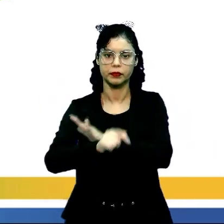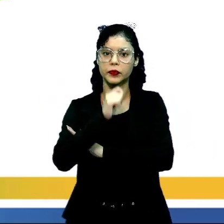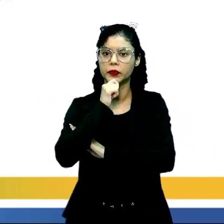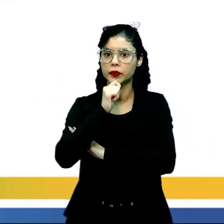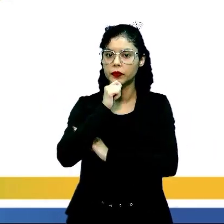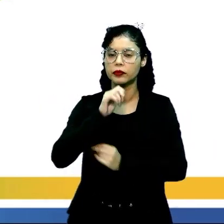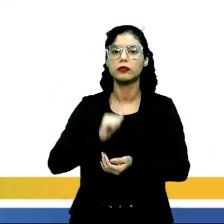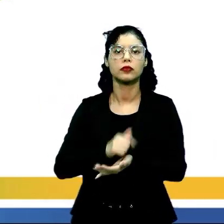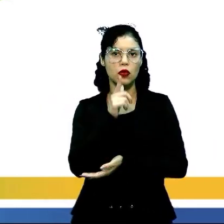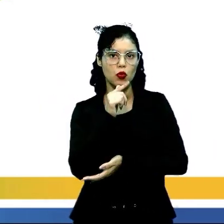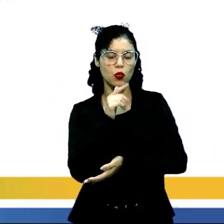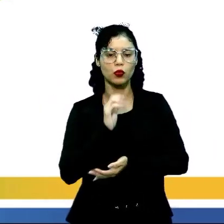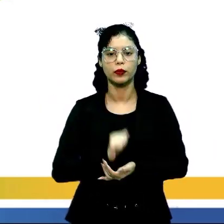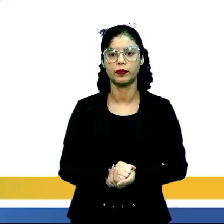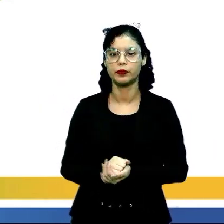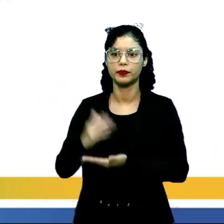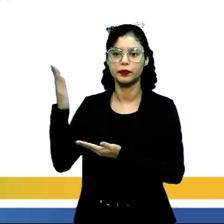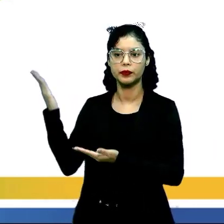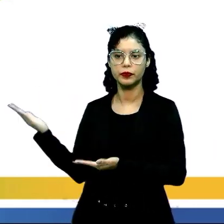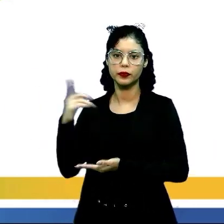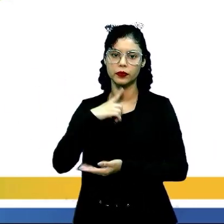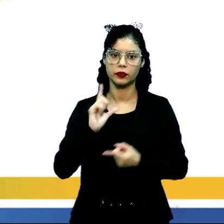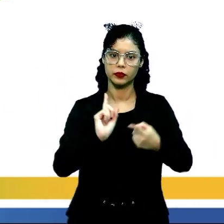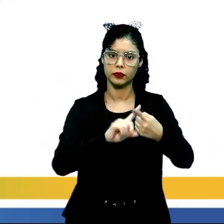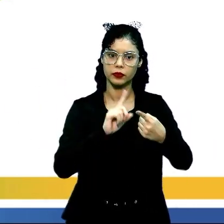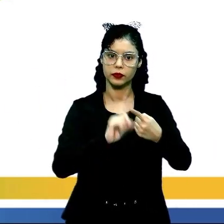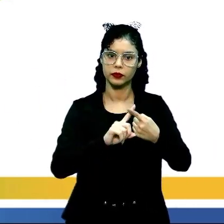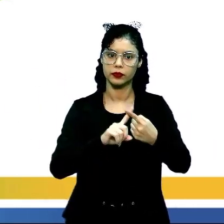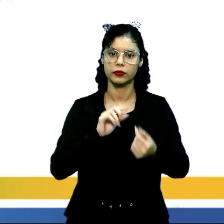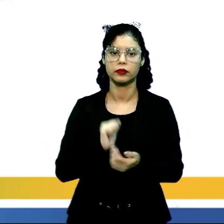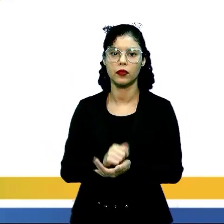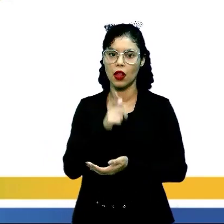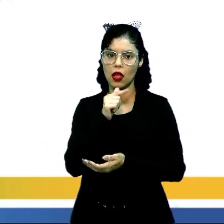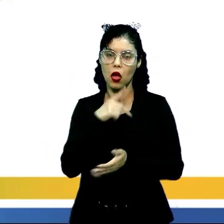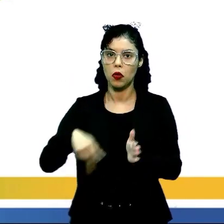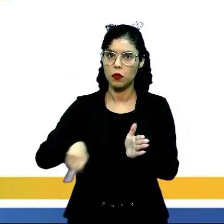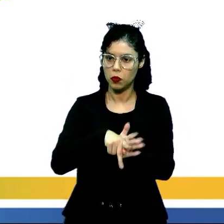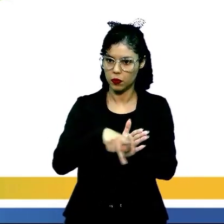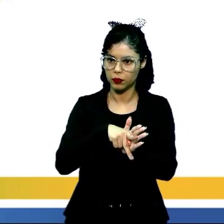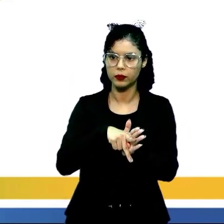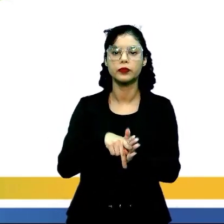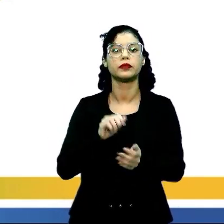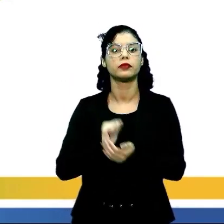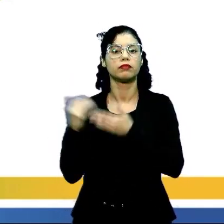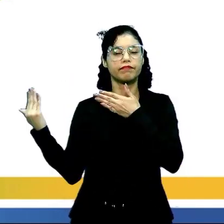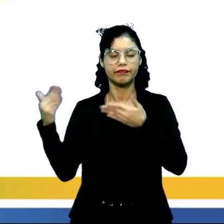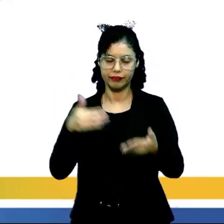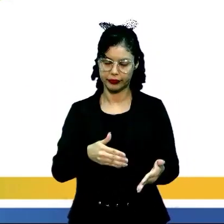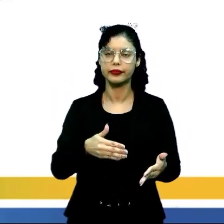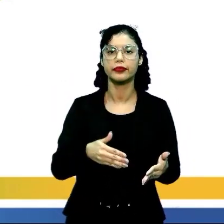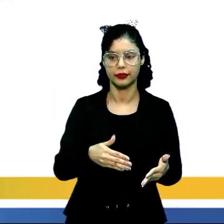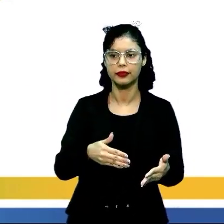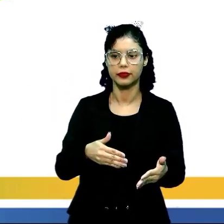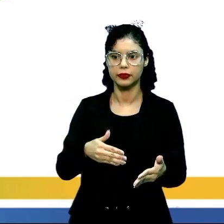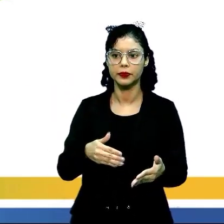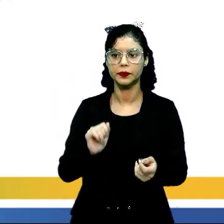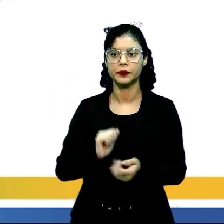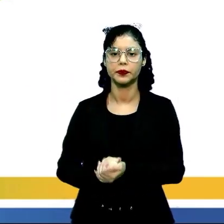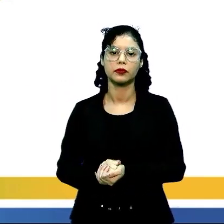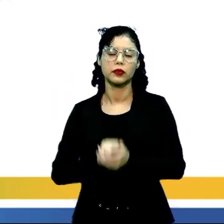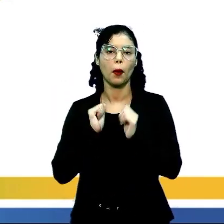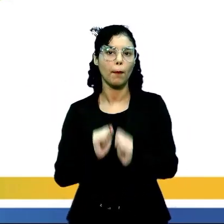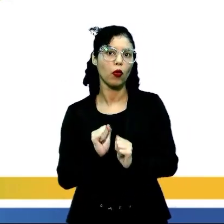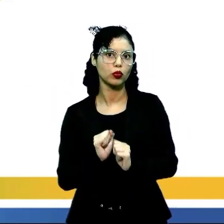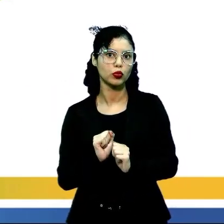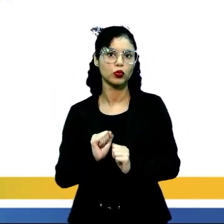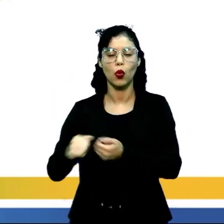estação de tratamento de água. Então nós temos ali no primeiro reservatório a água bruta, que é a água que chega do reservatório, pode